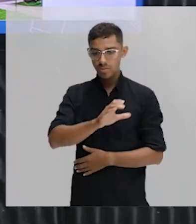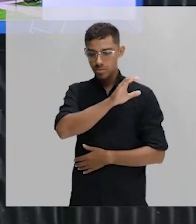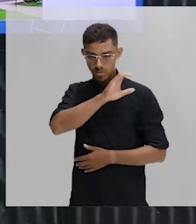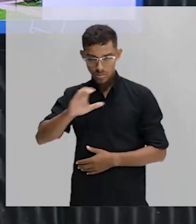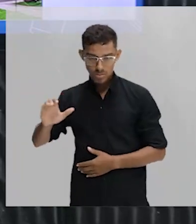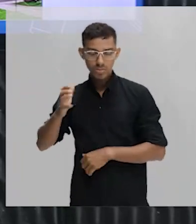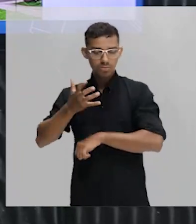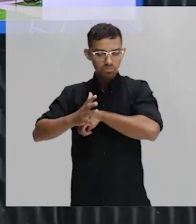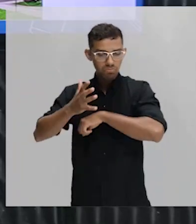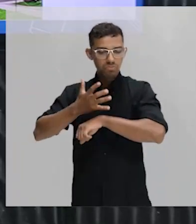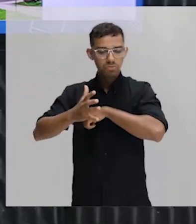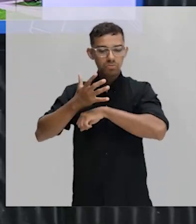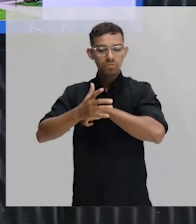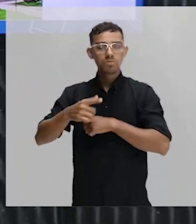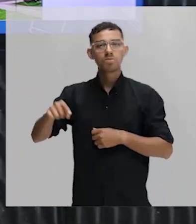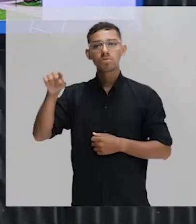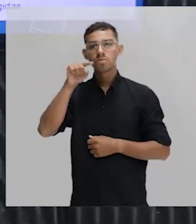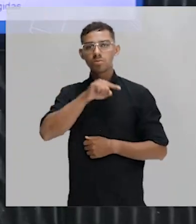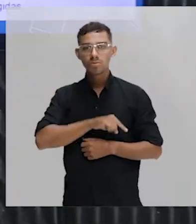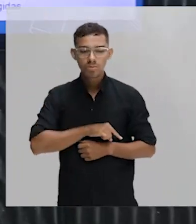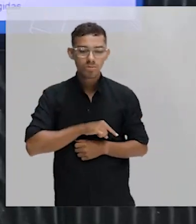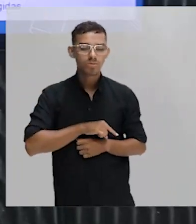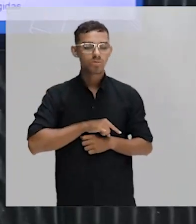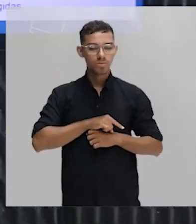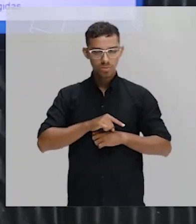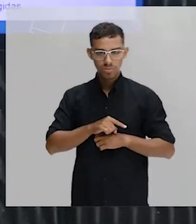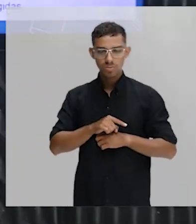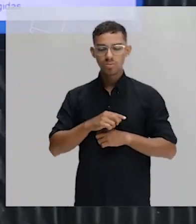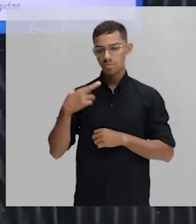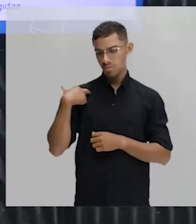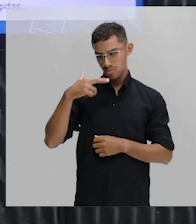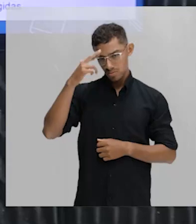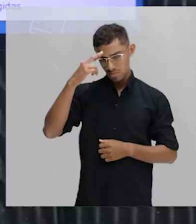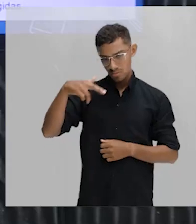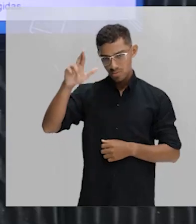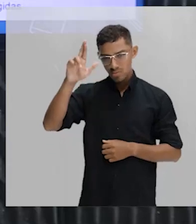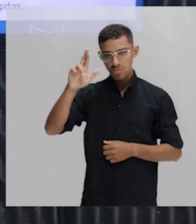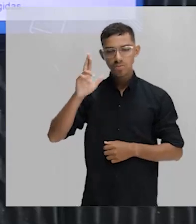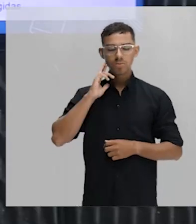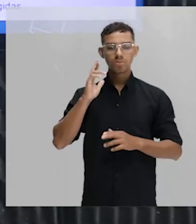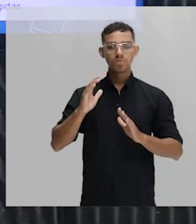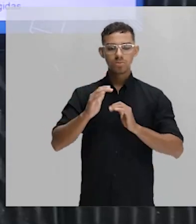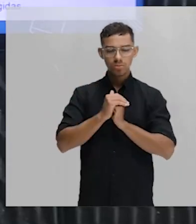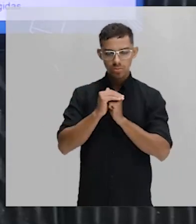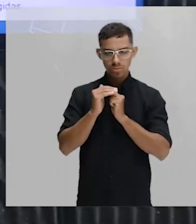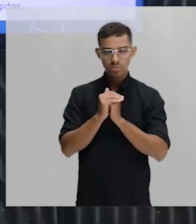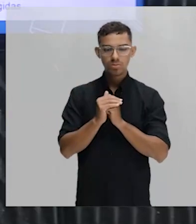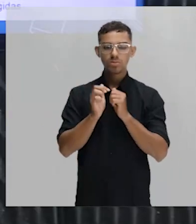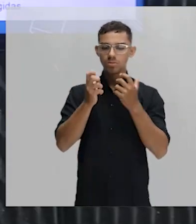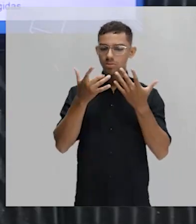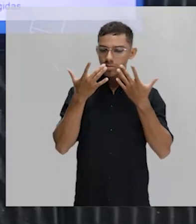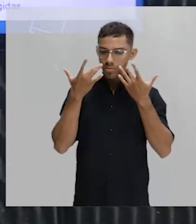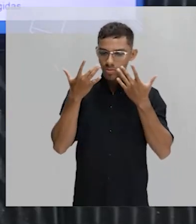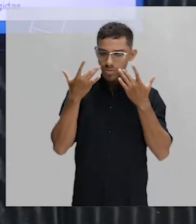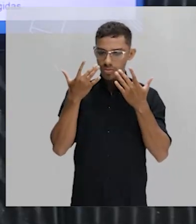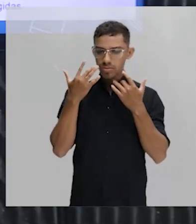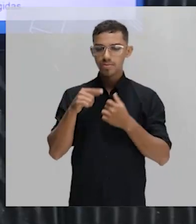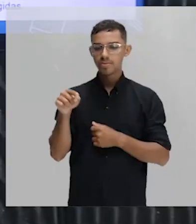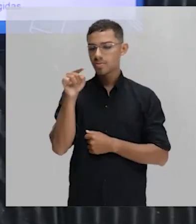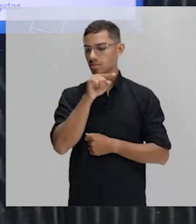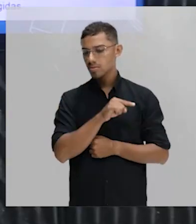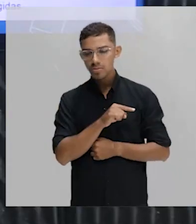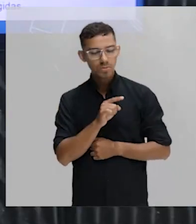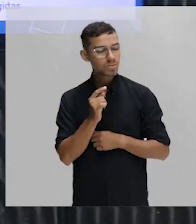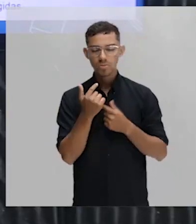praticar as suas estruturas religiosas, se reunir e rezar. Os artistas na arte bizantina não tinham